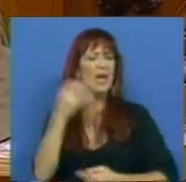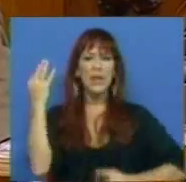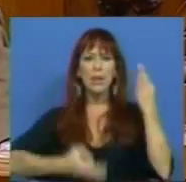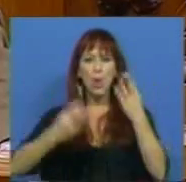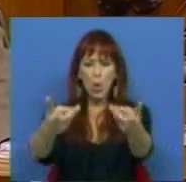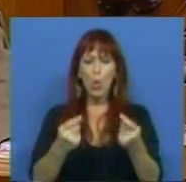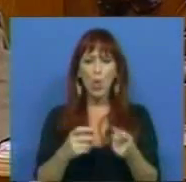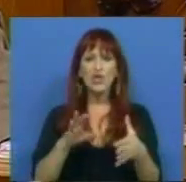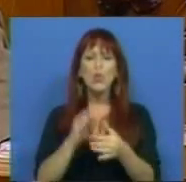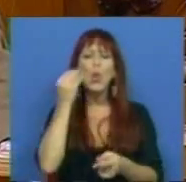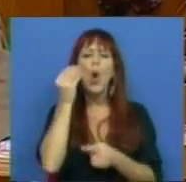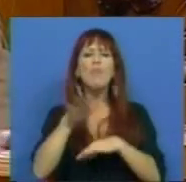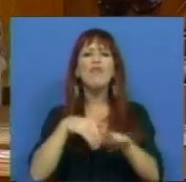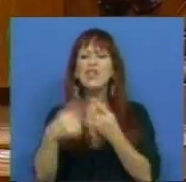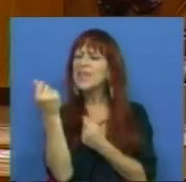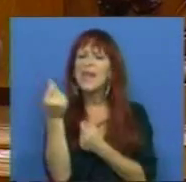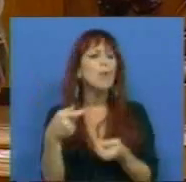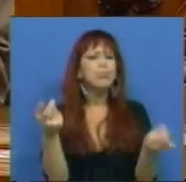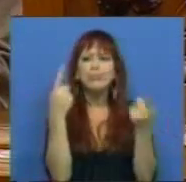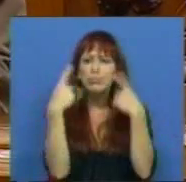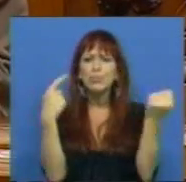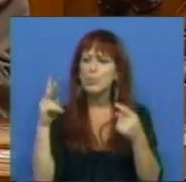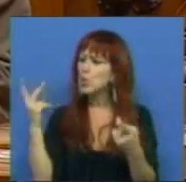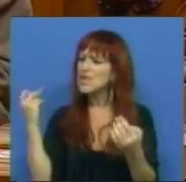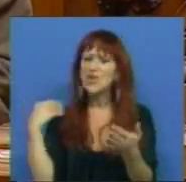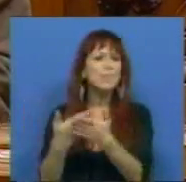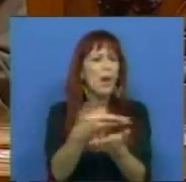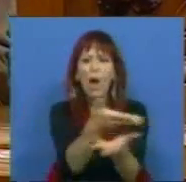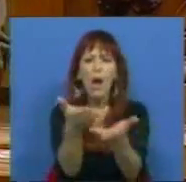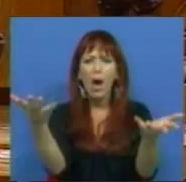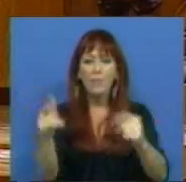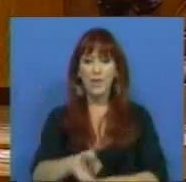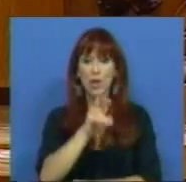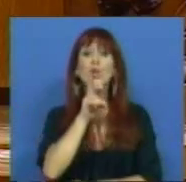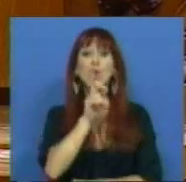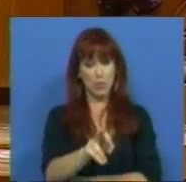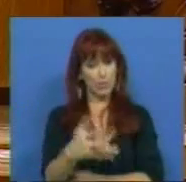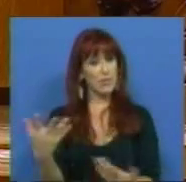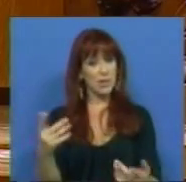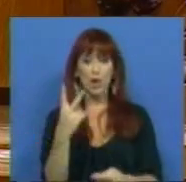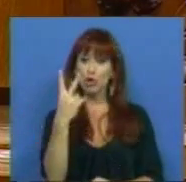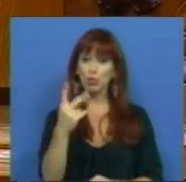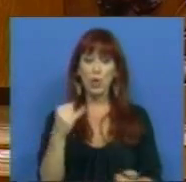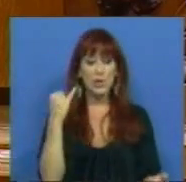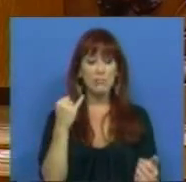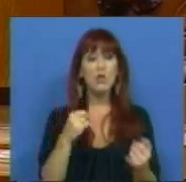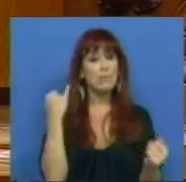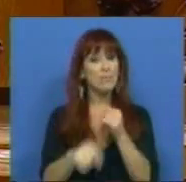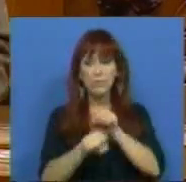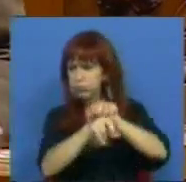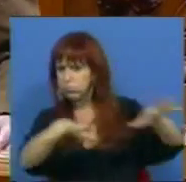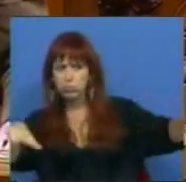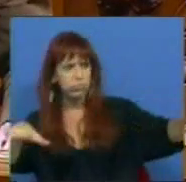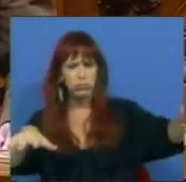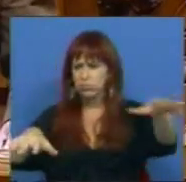de Contas sobre a utilização dos dinheiros públicos nos últimos 2 anos. Respondemos assim a 2 riscos sistémicos de